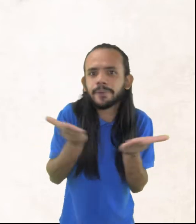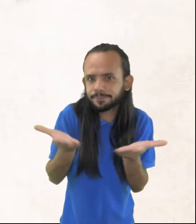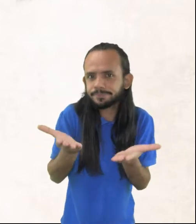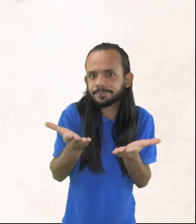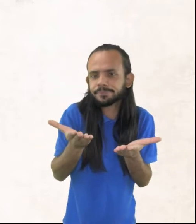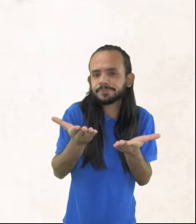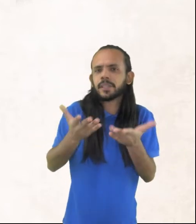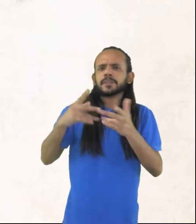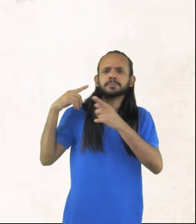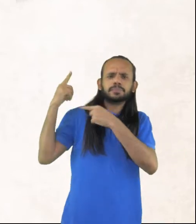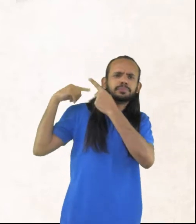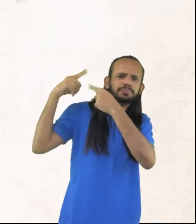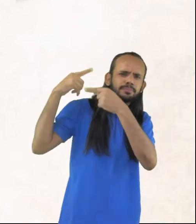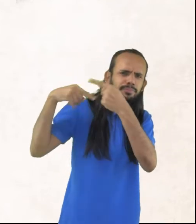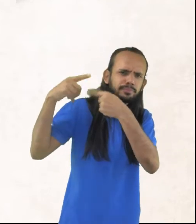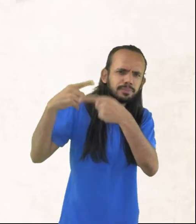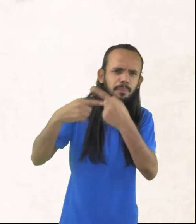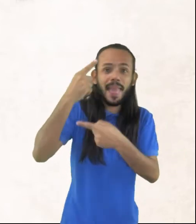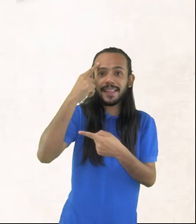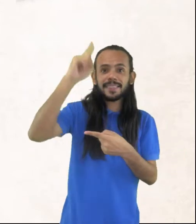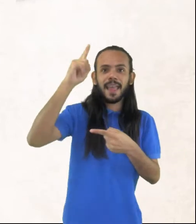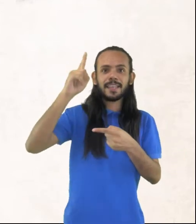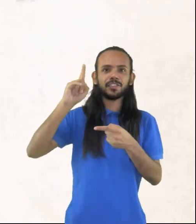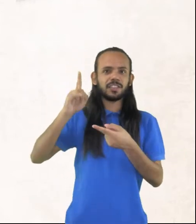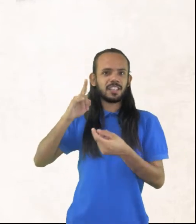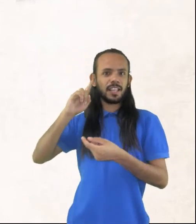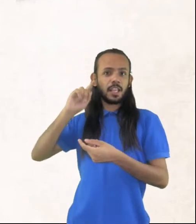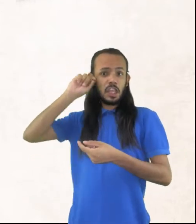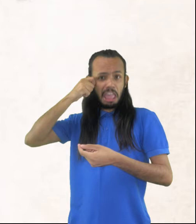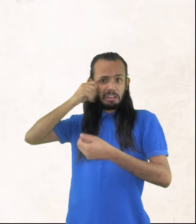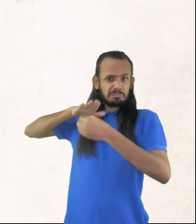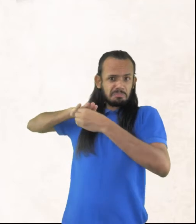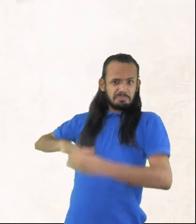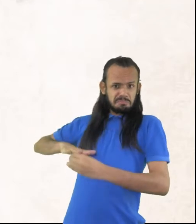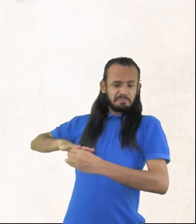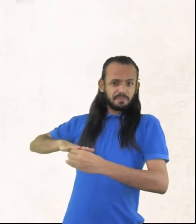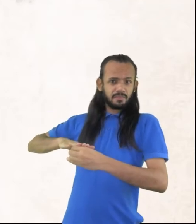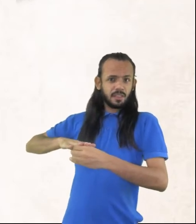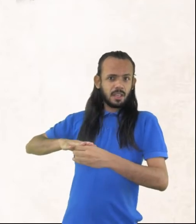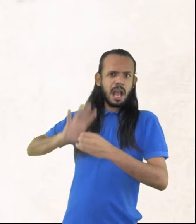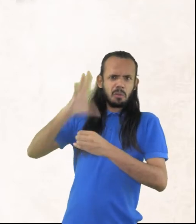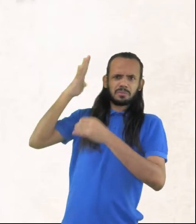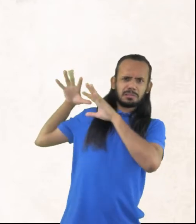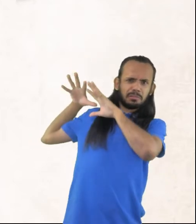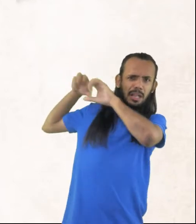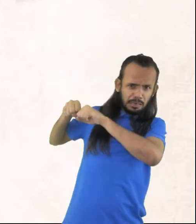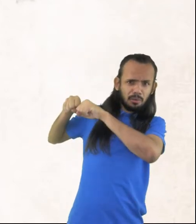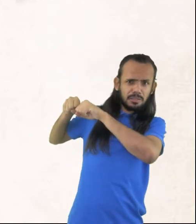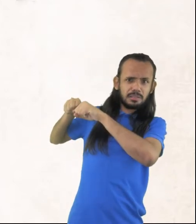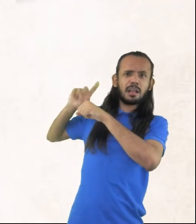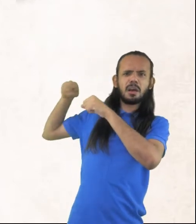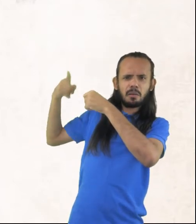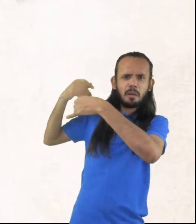bem atual. Ele é uma consequência de ideias sobre a inferioridade de negros em relação a brancos que se fortaleceram durante os